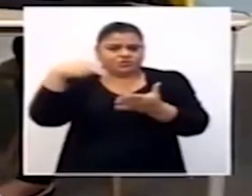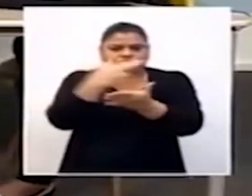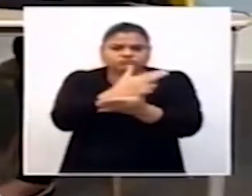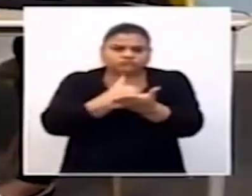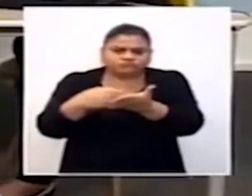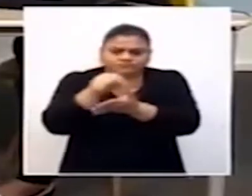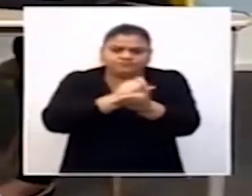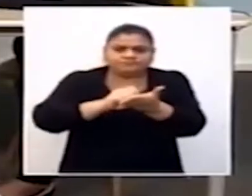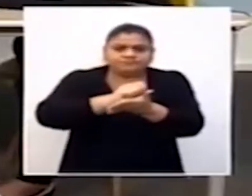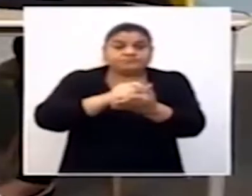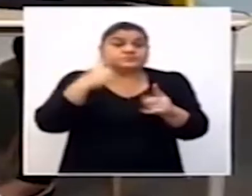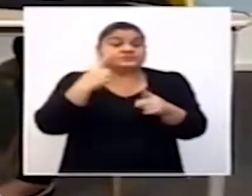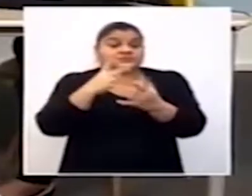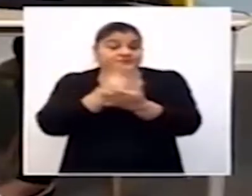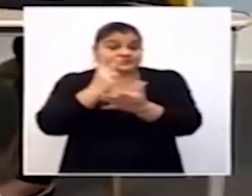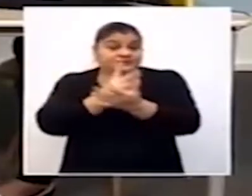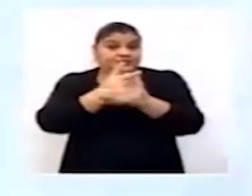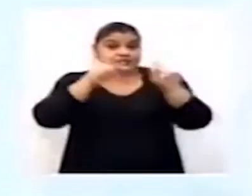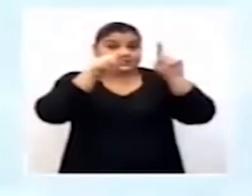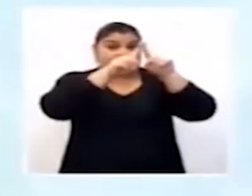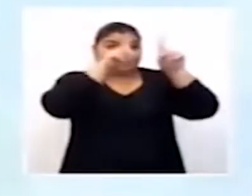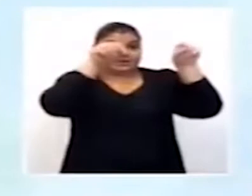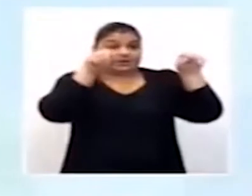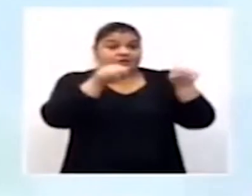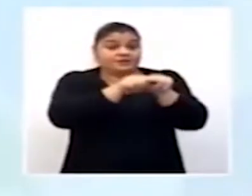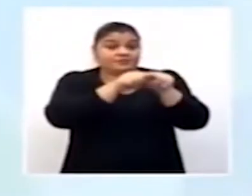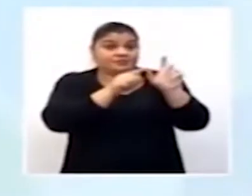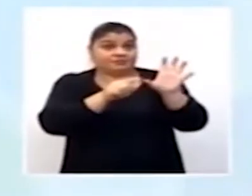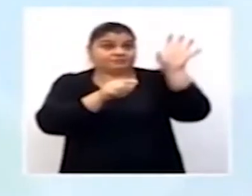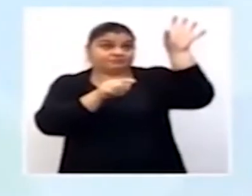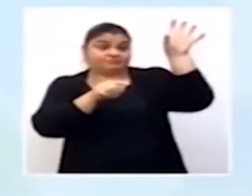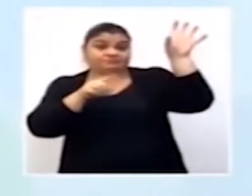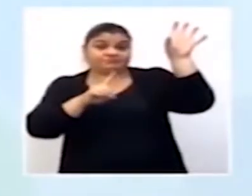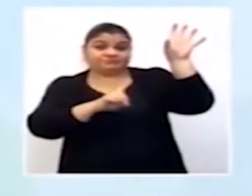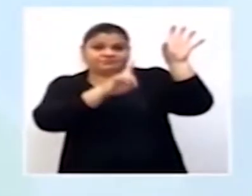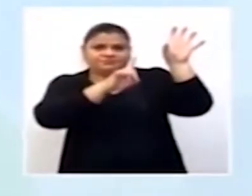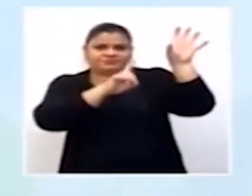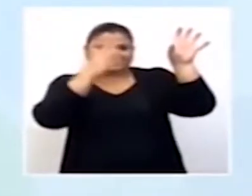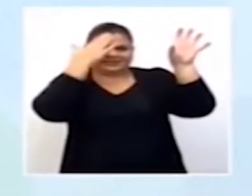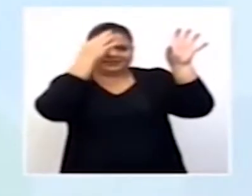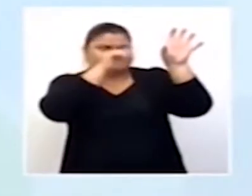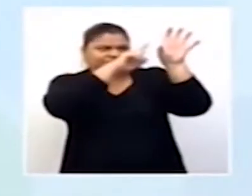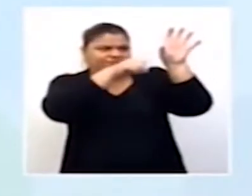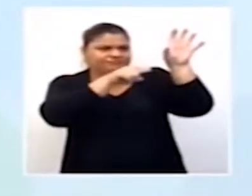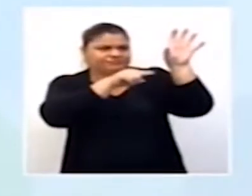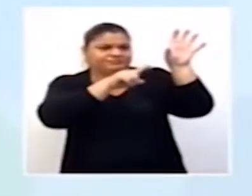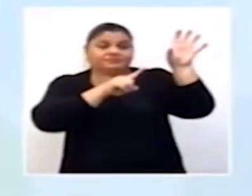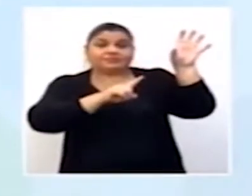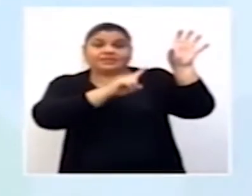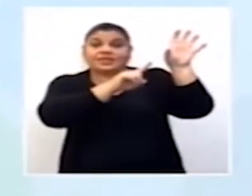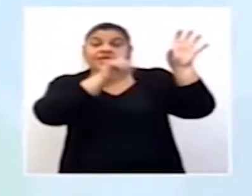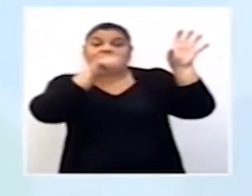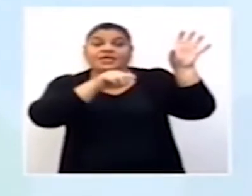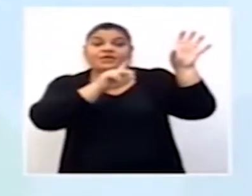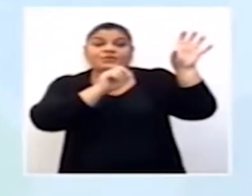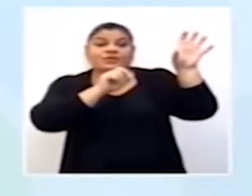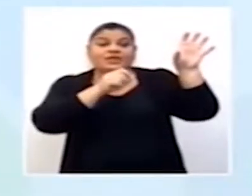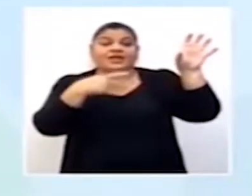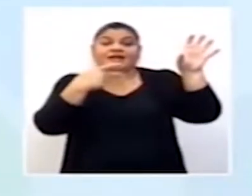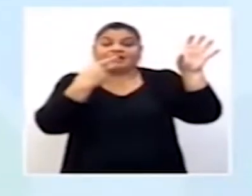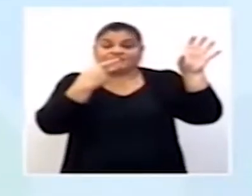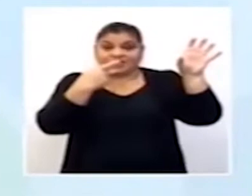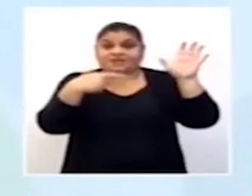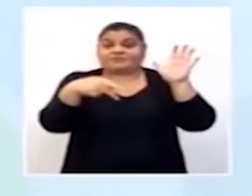sem principal vãozinho que É da é um puxa assim na diagonal ele é a